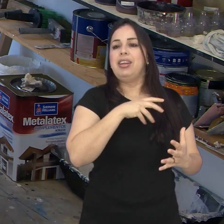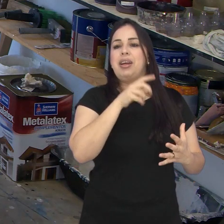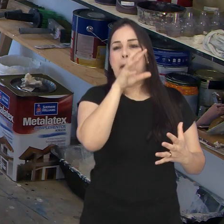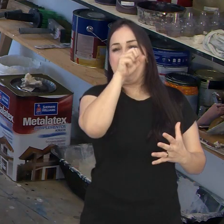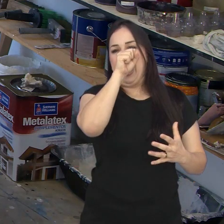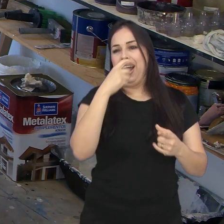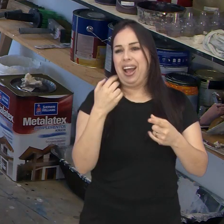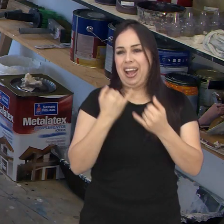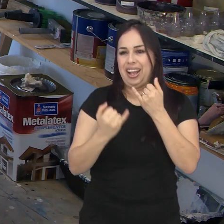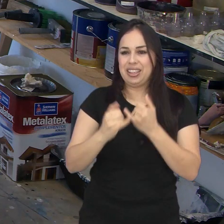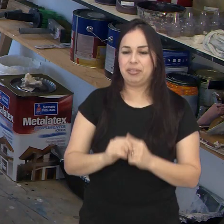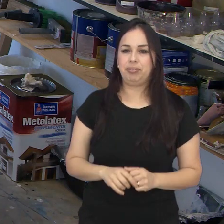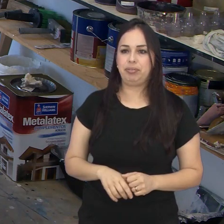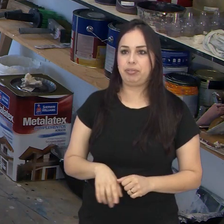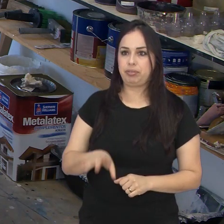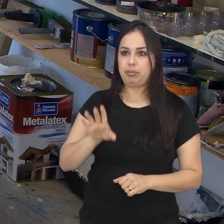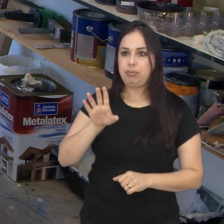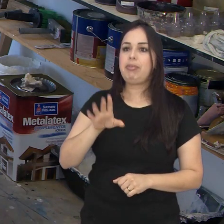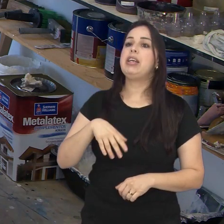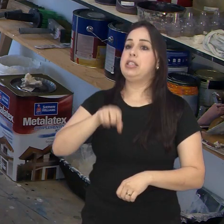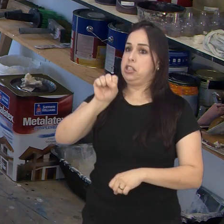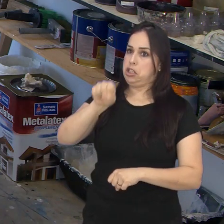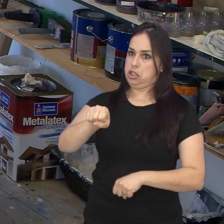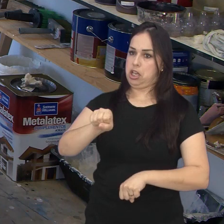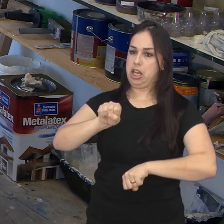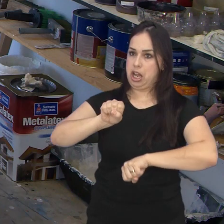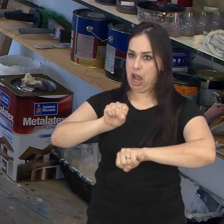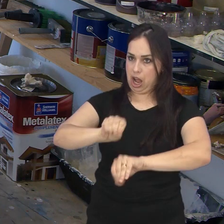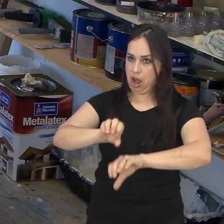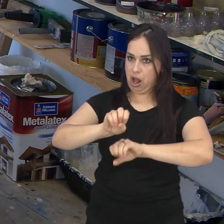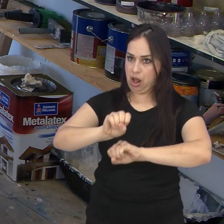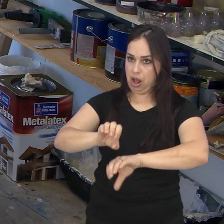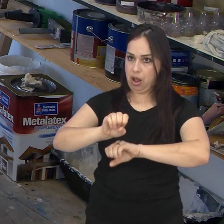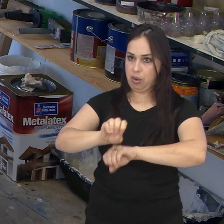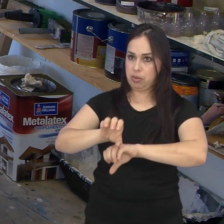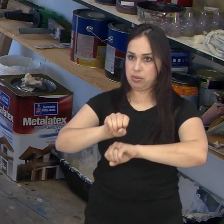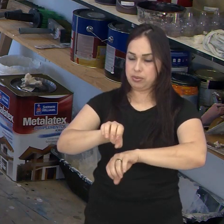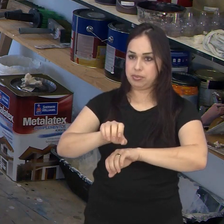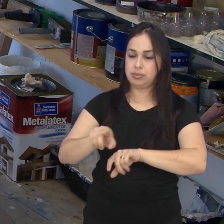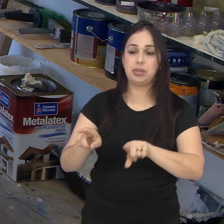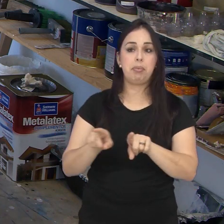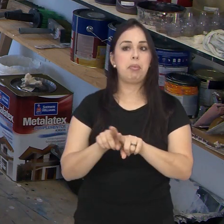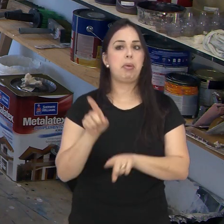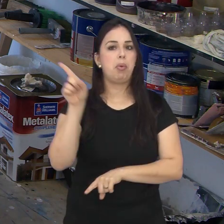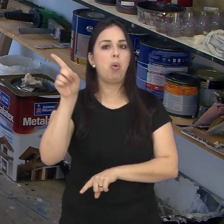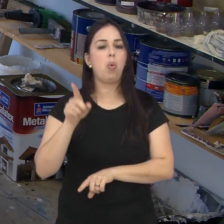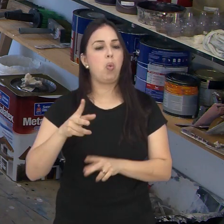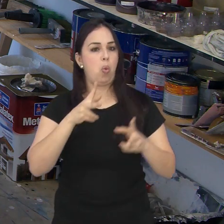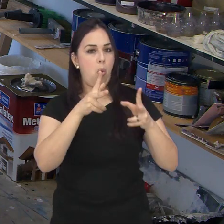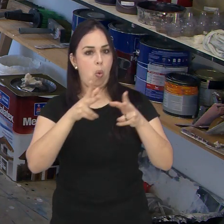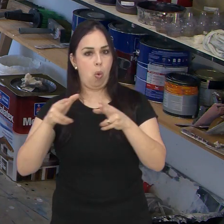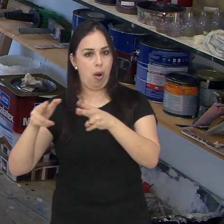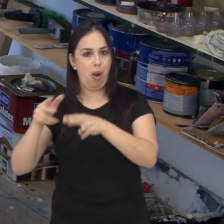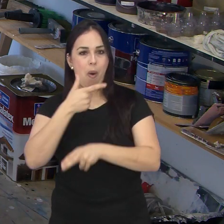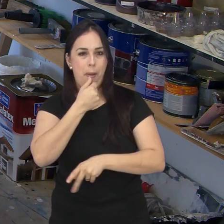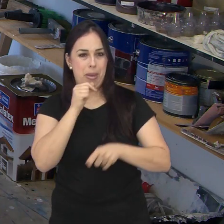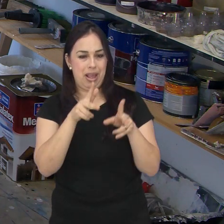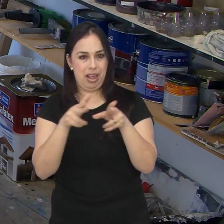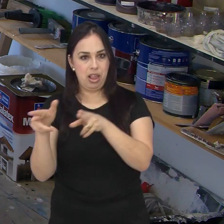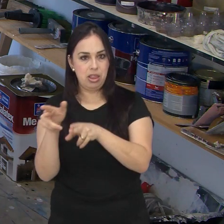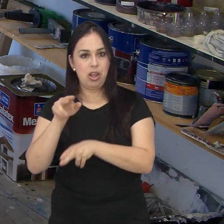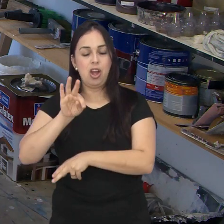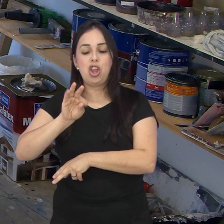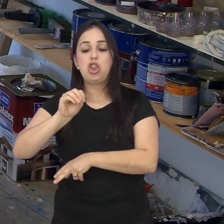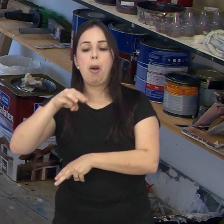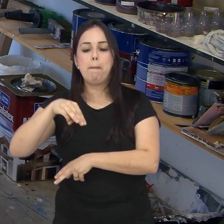Você dá aula, né? Não, Dei aula dava durante aulas. muito tempo. Inclusive, o editor do programa, o Tomita, te